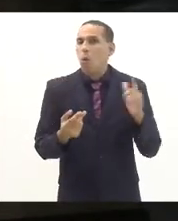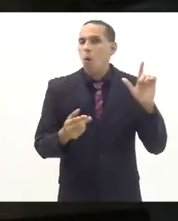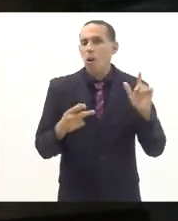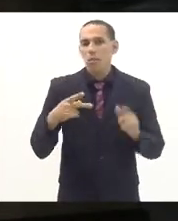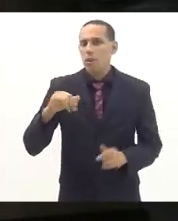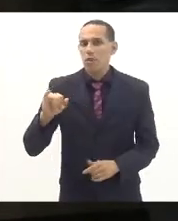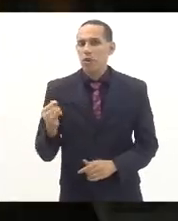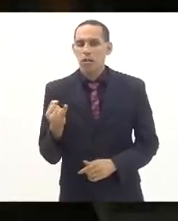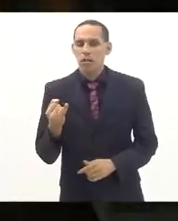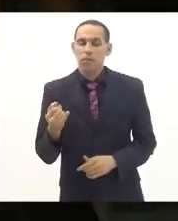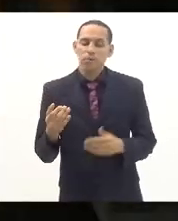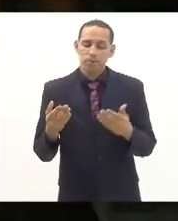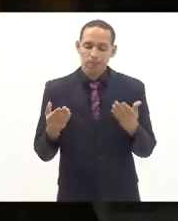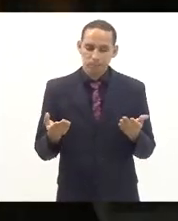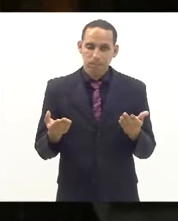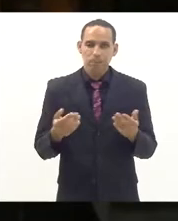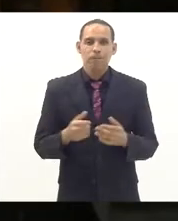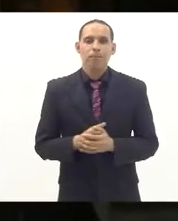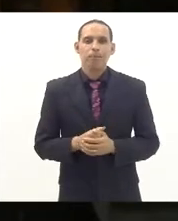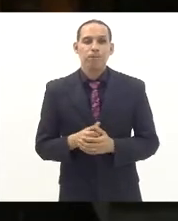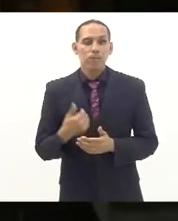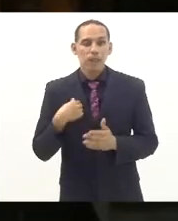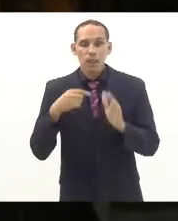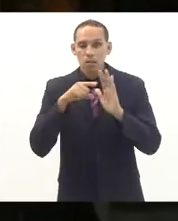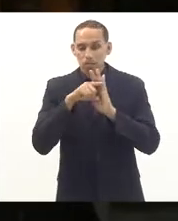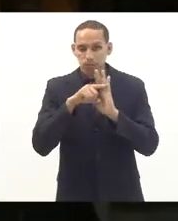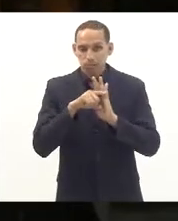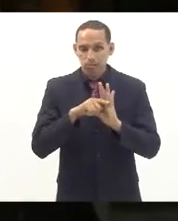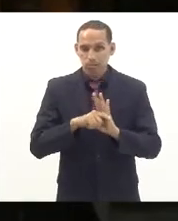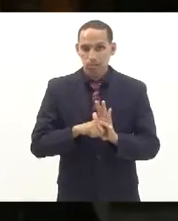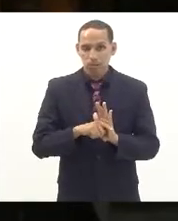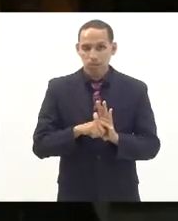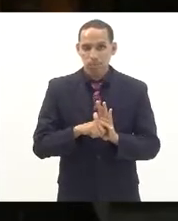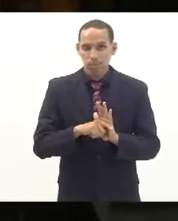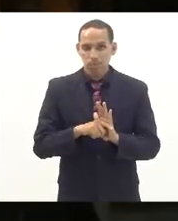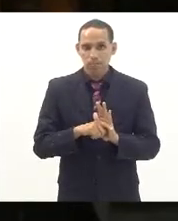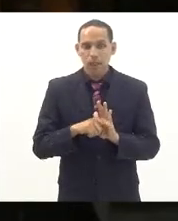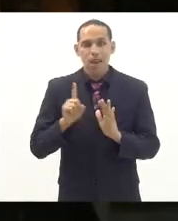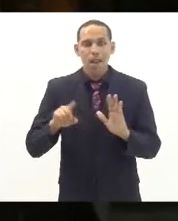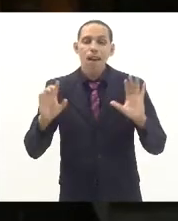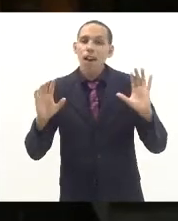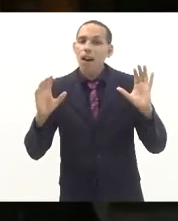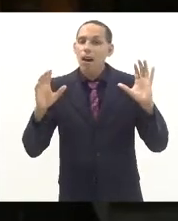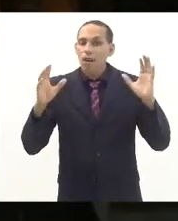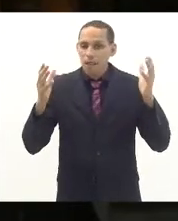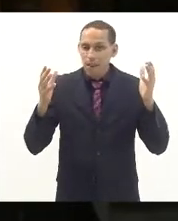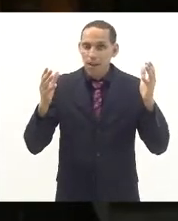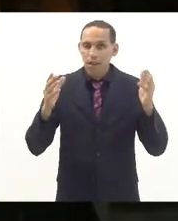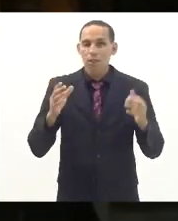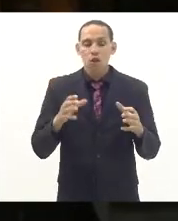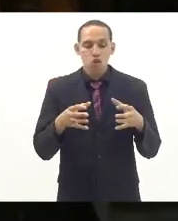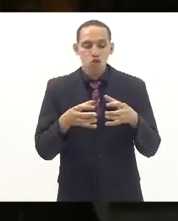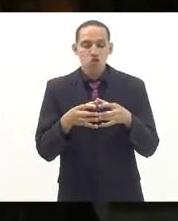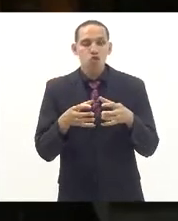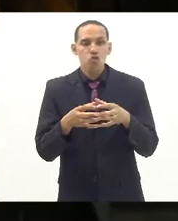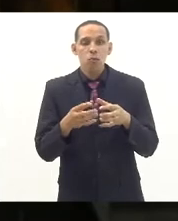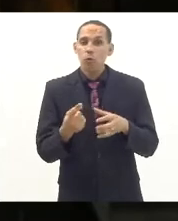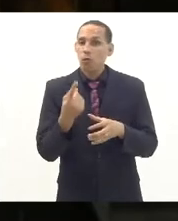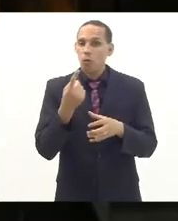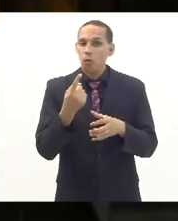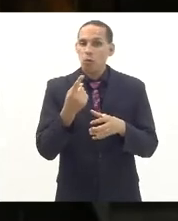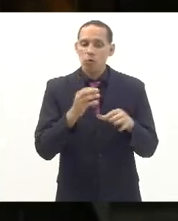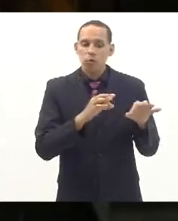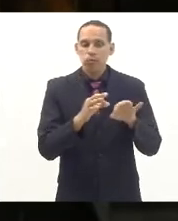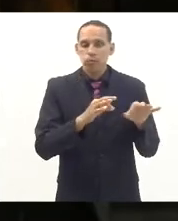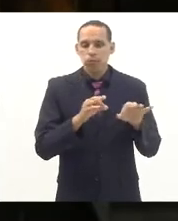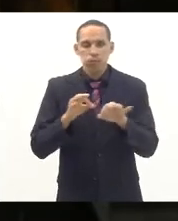distintas Então é pelo que eu apurei Esse é um evento organizado pelo mesmo grupo tanto que não